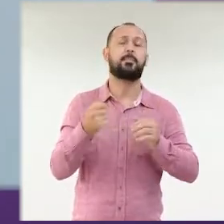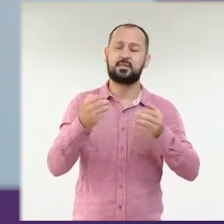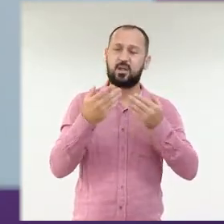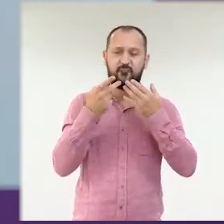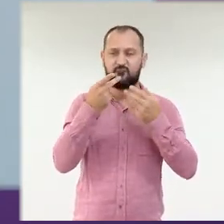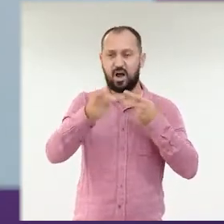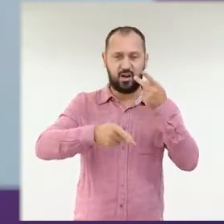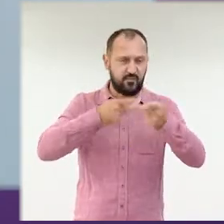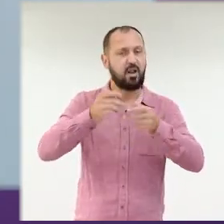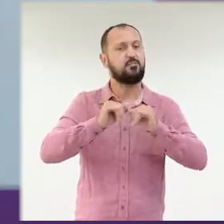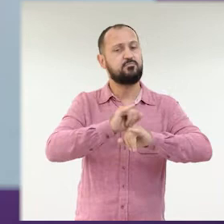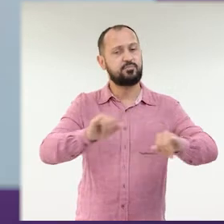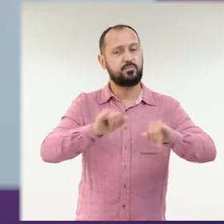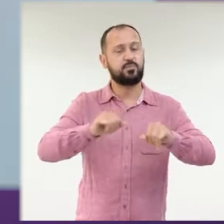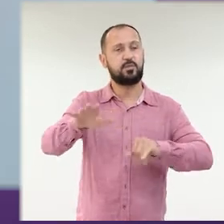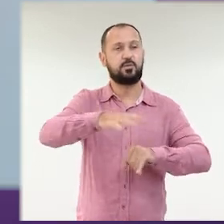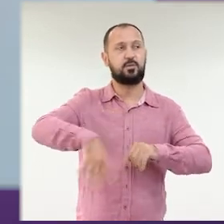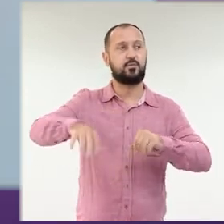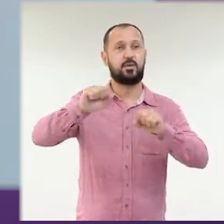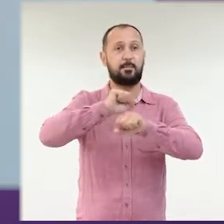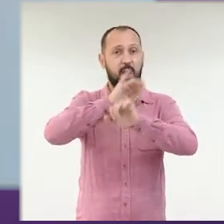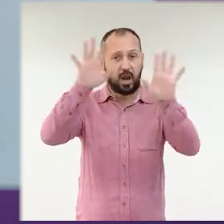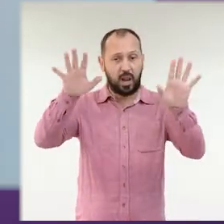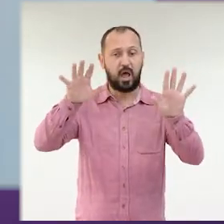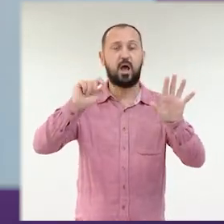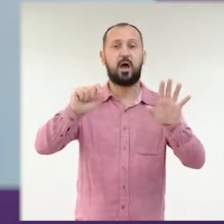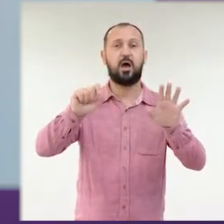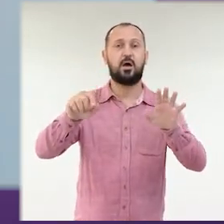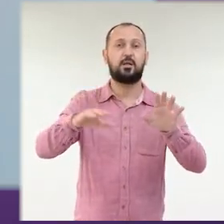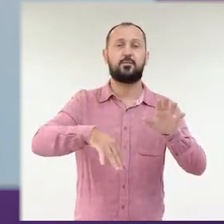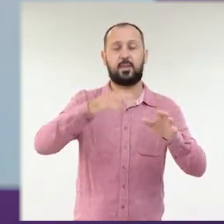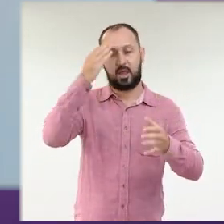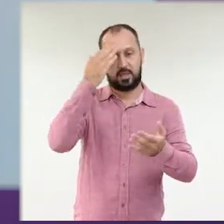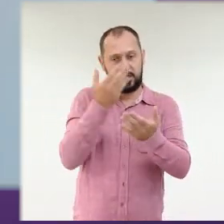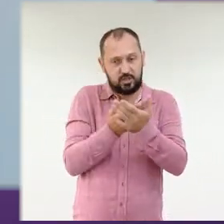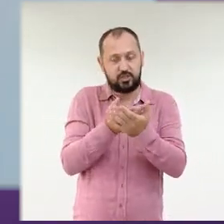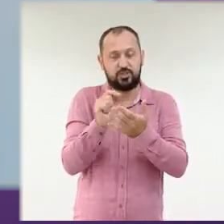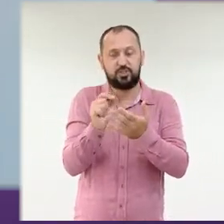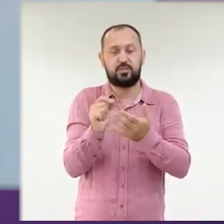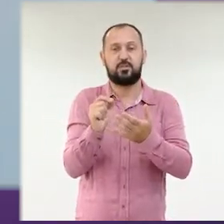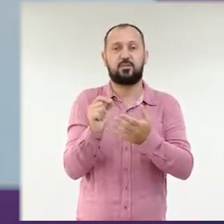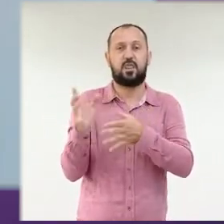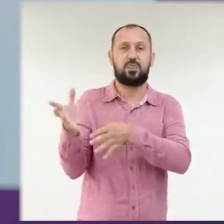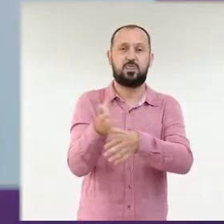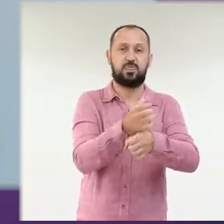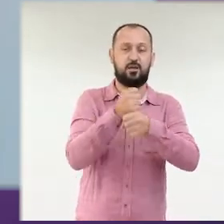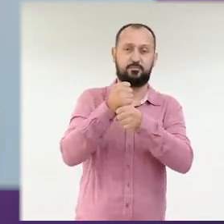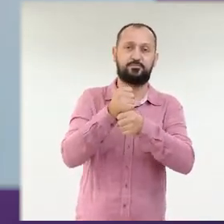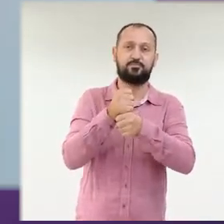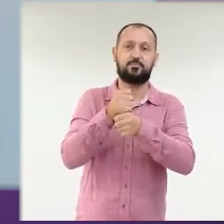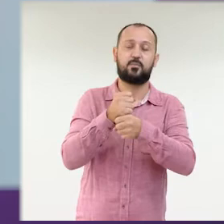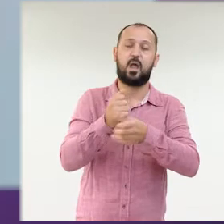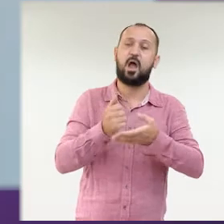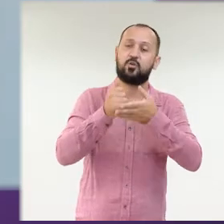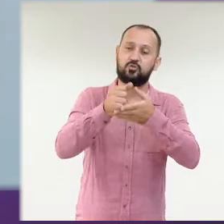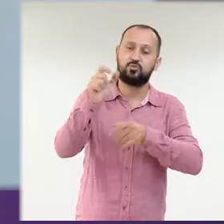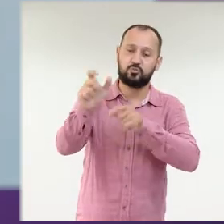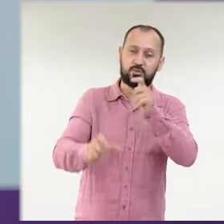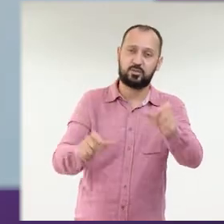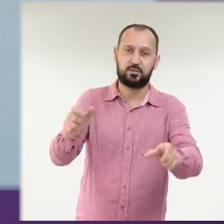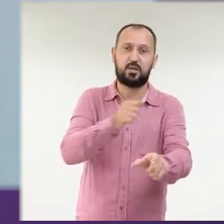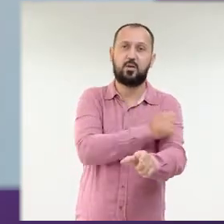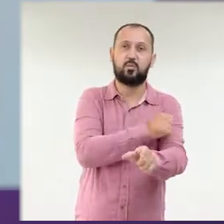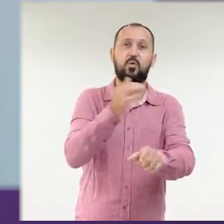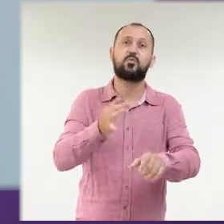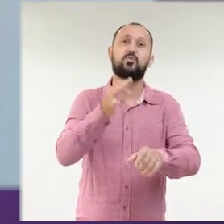tabu. Então, quanto mais eu falo, mais eu esclareço, mais a minha fonte é confiável, mais eu instrumentalizo esse estudante